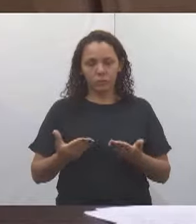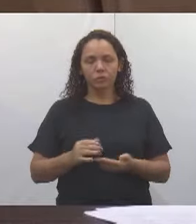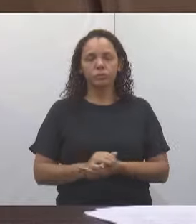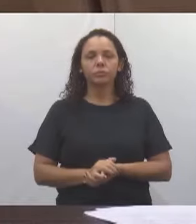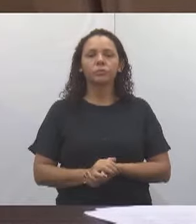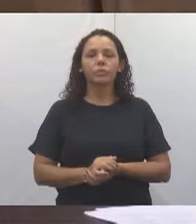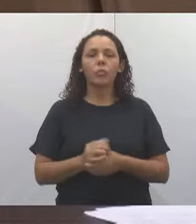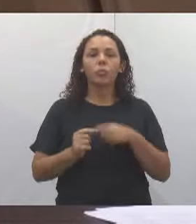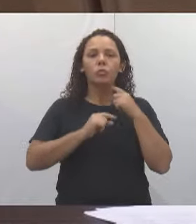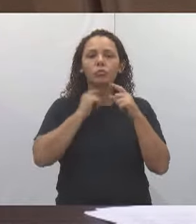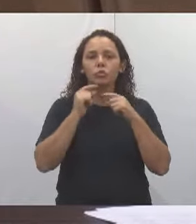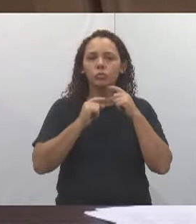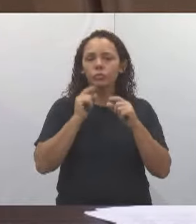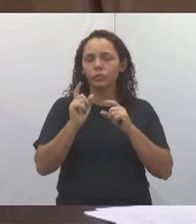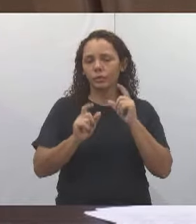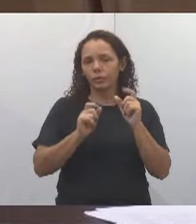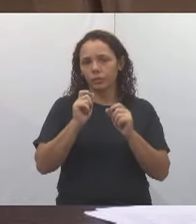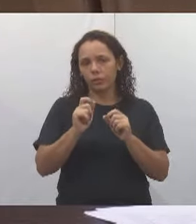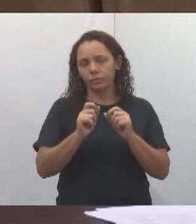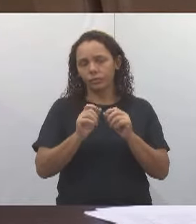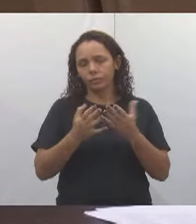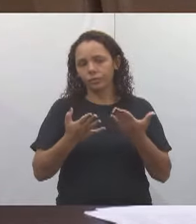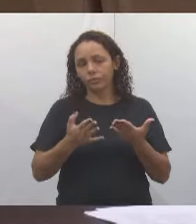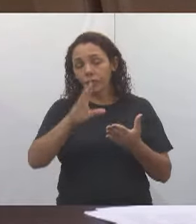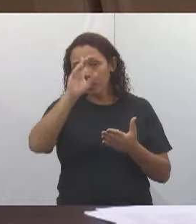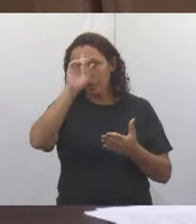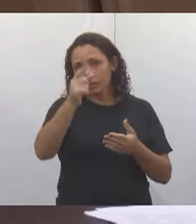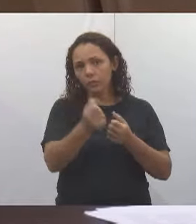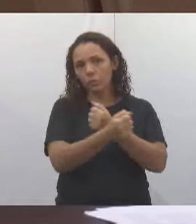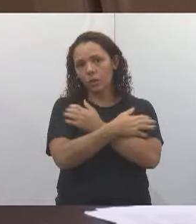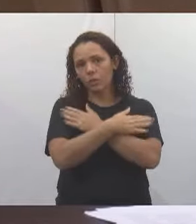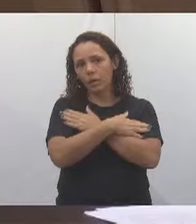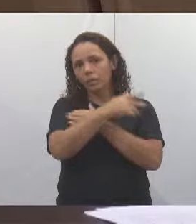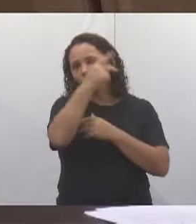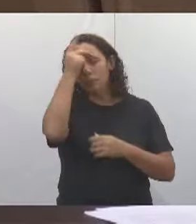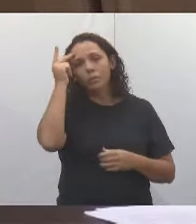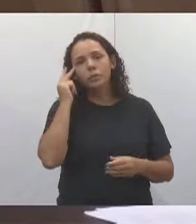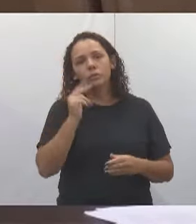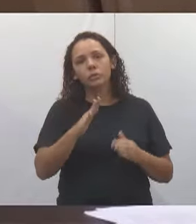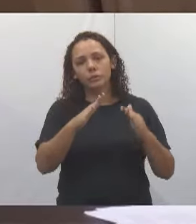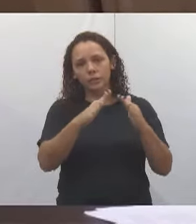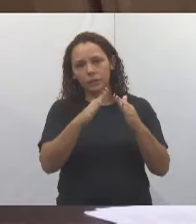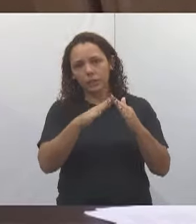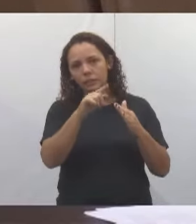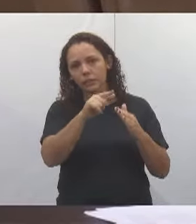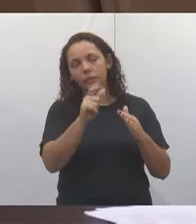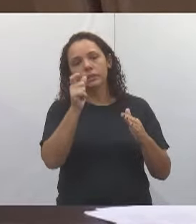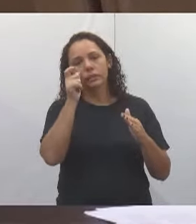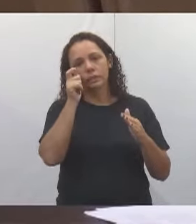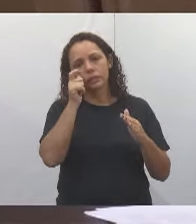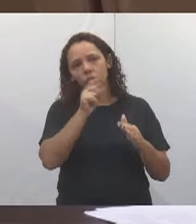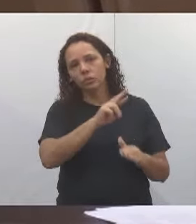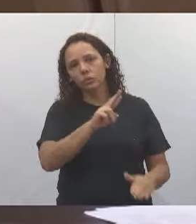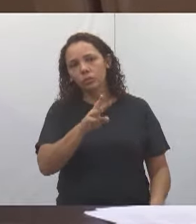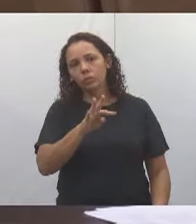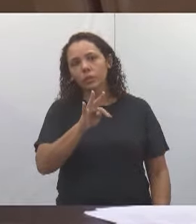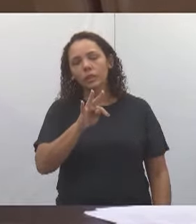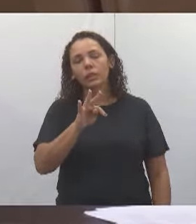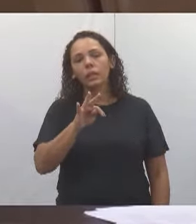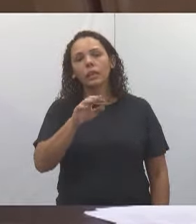dúvida. Até quero mandar um abraço, que está lá assistindo na casa dela agora, a Tati, a filha